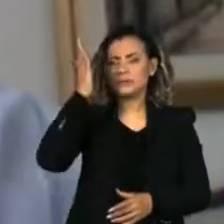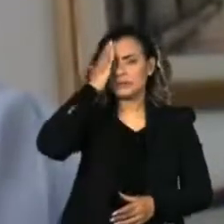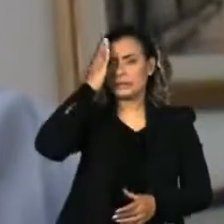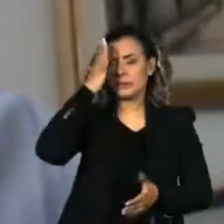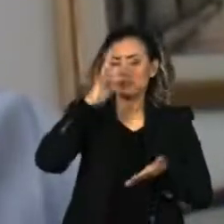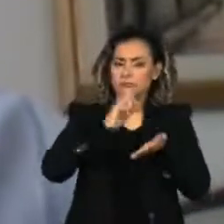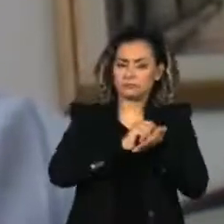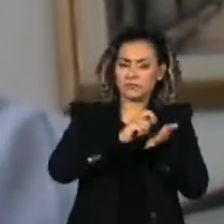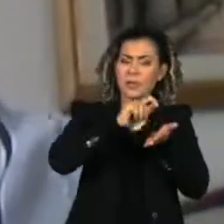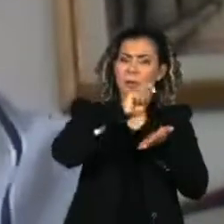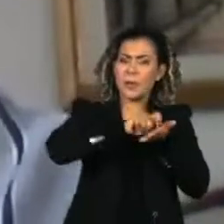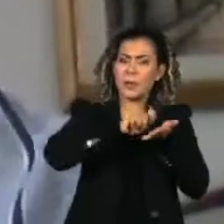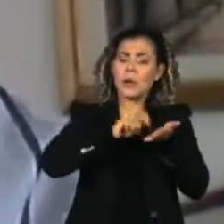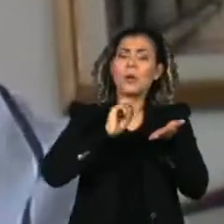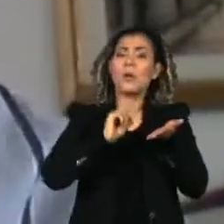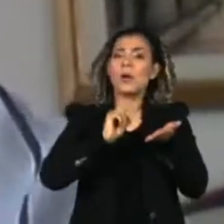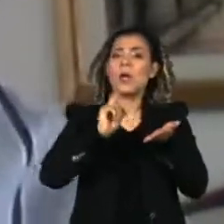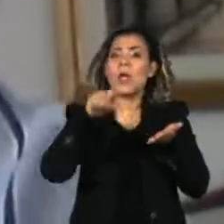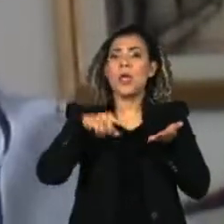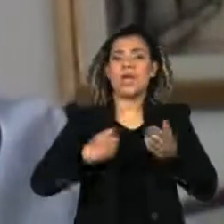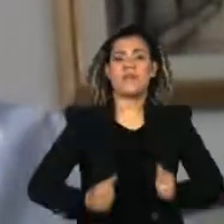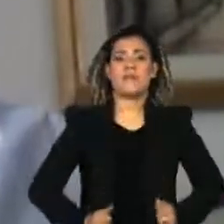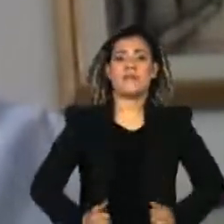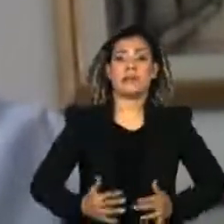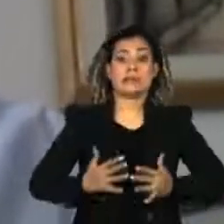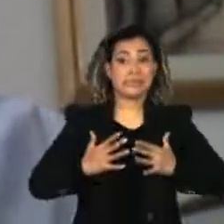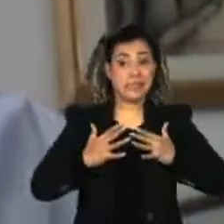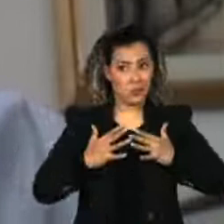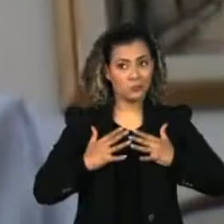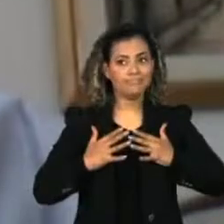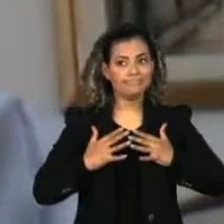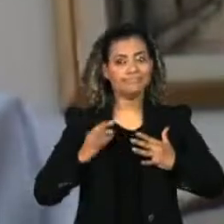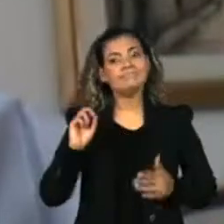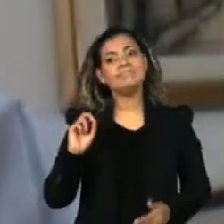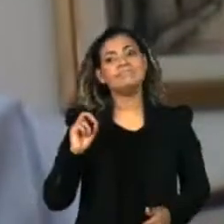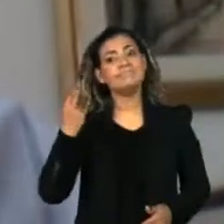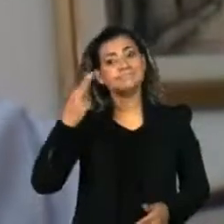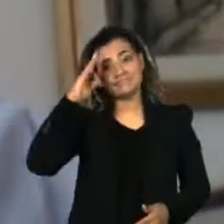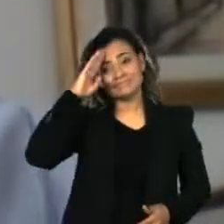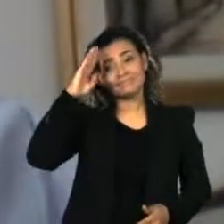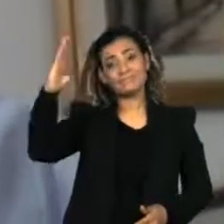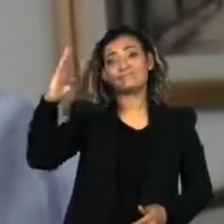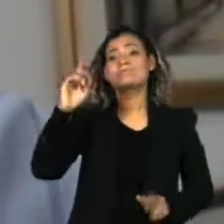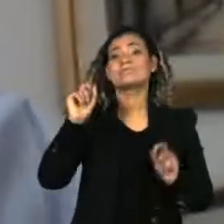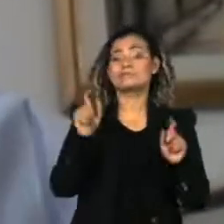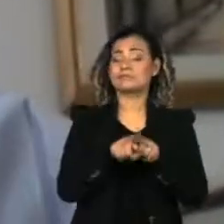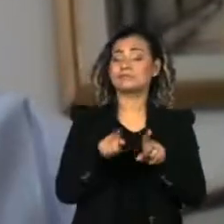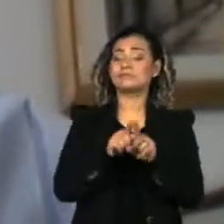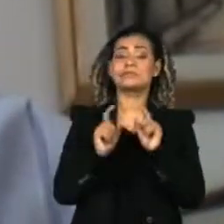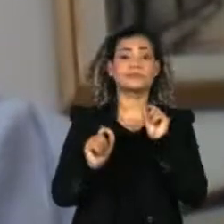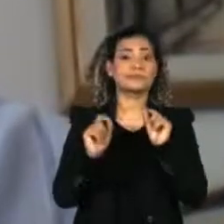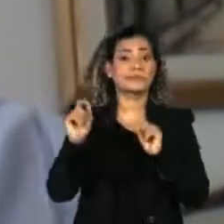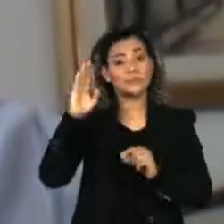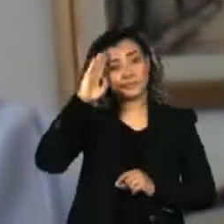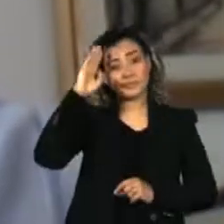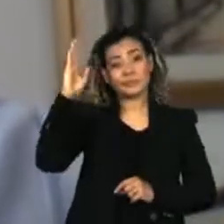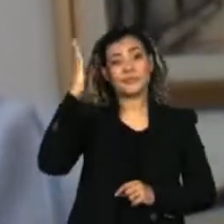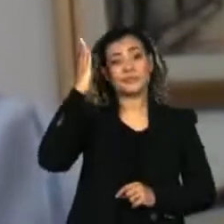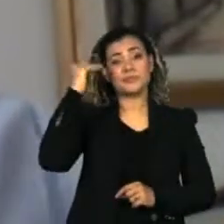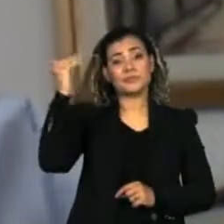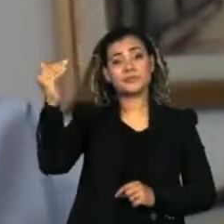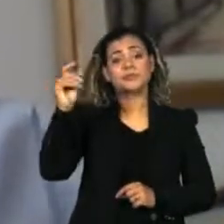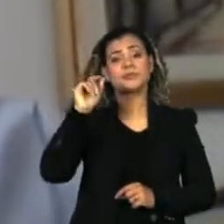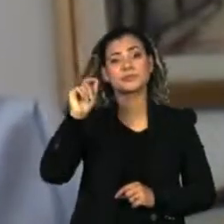documentados são infecções, mas também o mais comentado, o mais